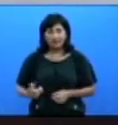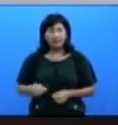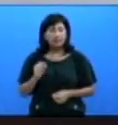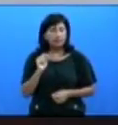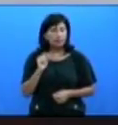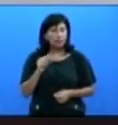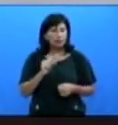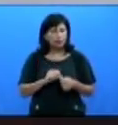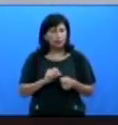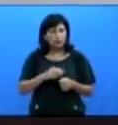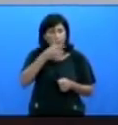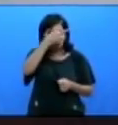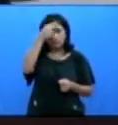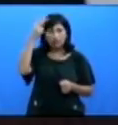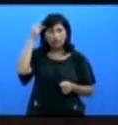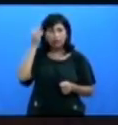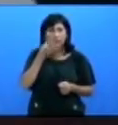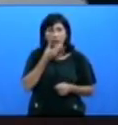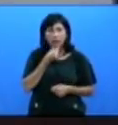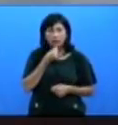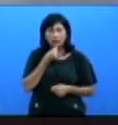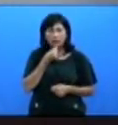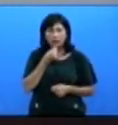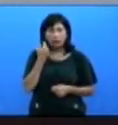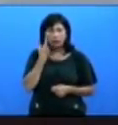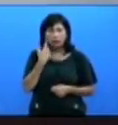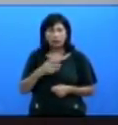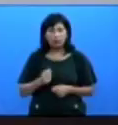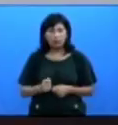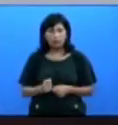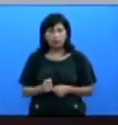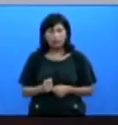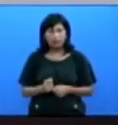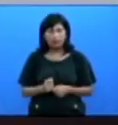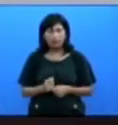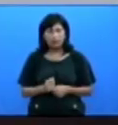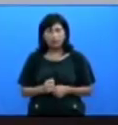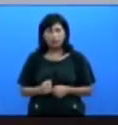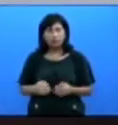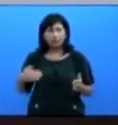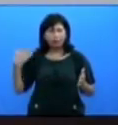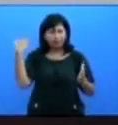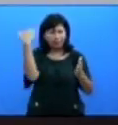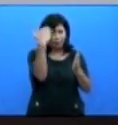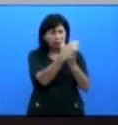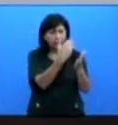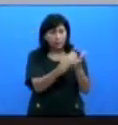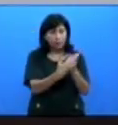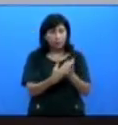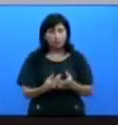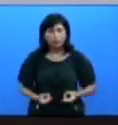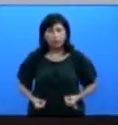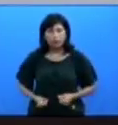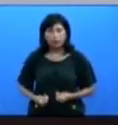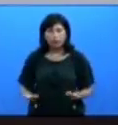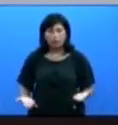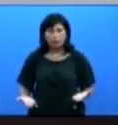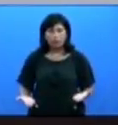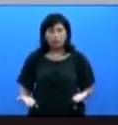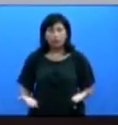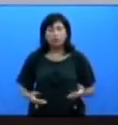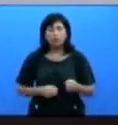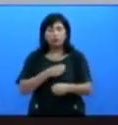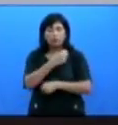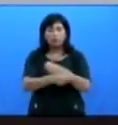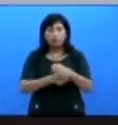autoria do Executivo Municipal. Estima a receita e fixa a despesa do município de Araçatuba para o exercício